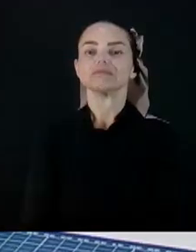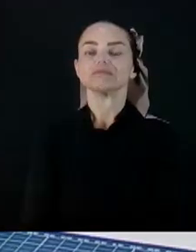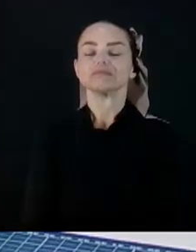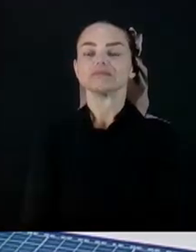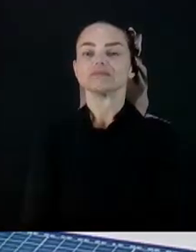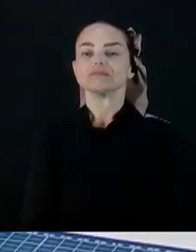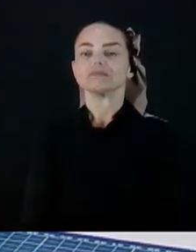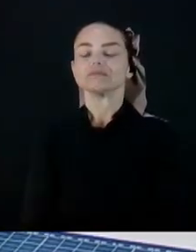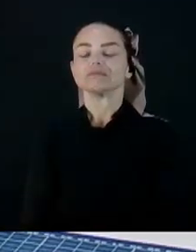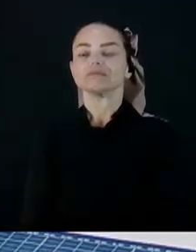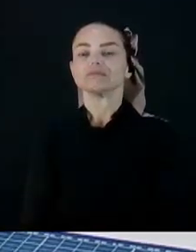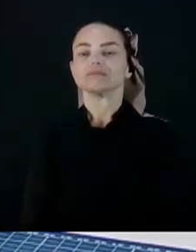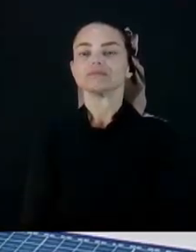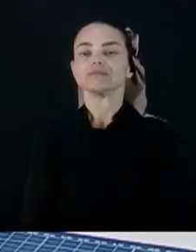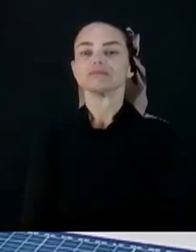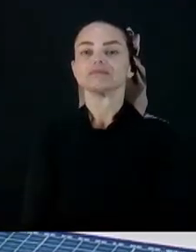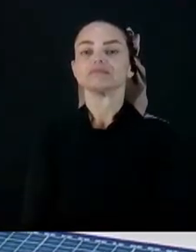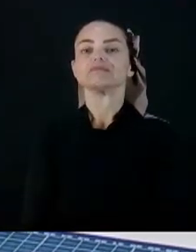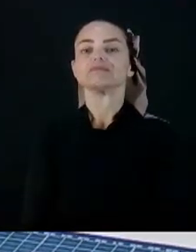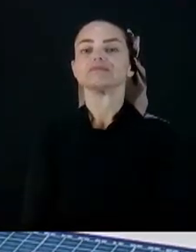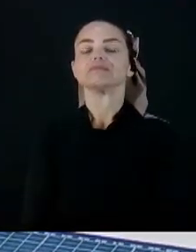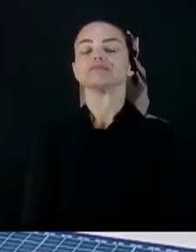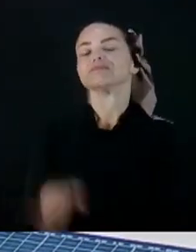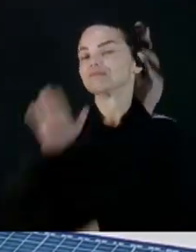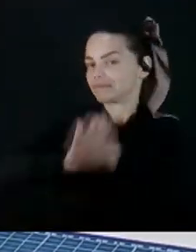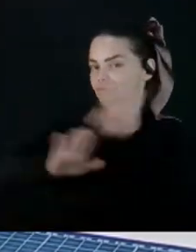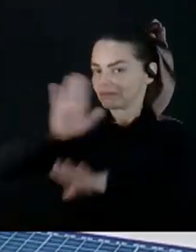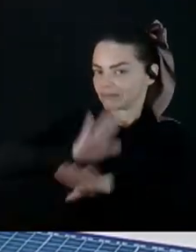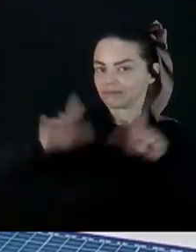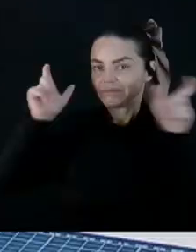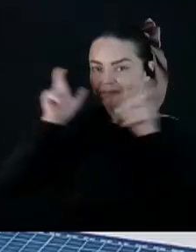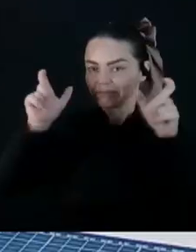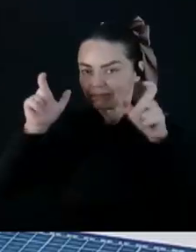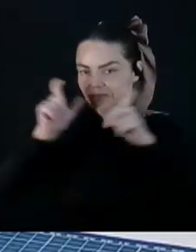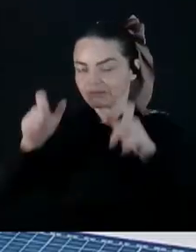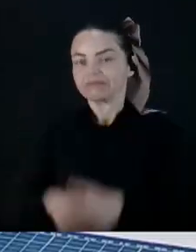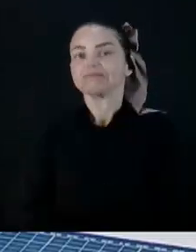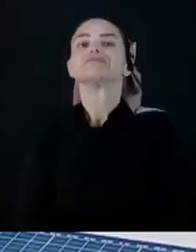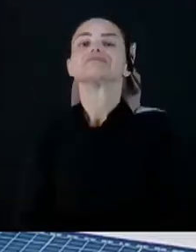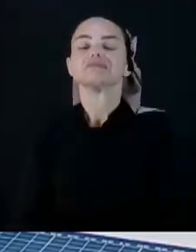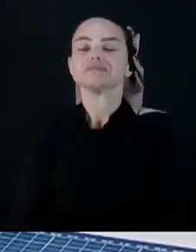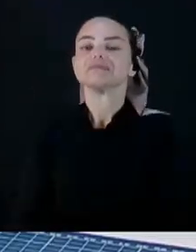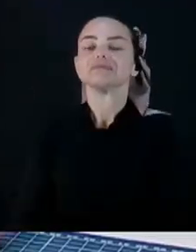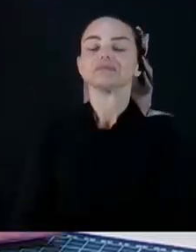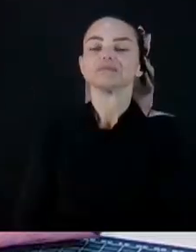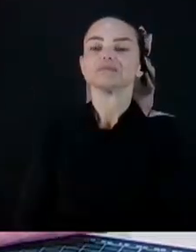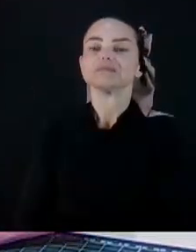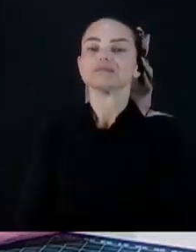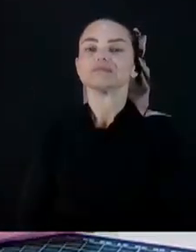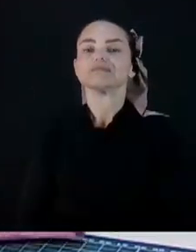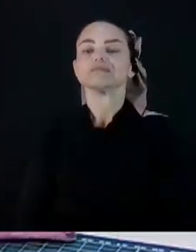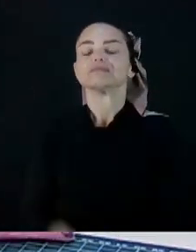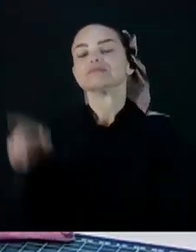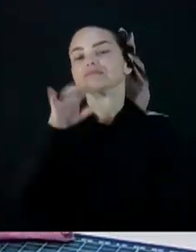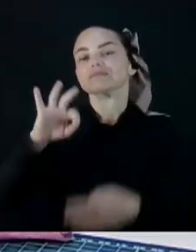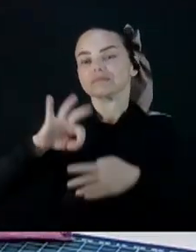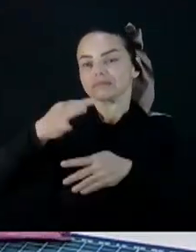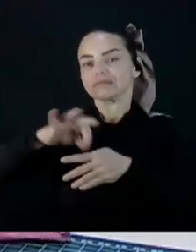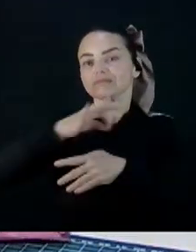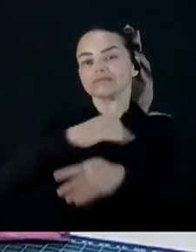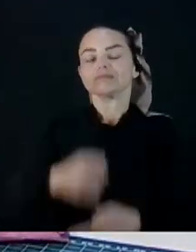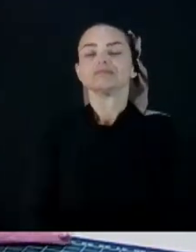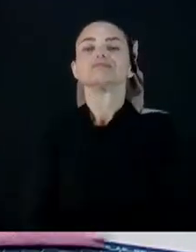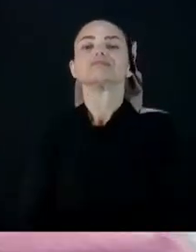Então nessa parte tem que ter um pouquinho mais de cuidado? Tem um pouquinho mais de cuidado, né? Usem a linha da cor, olha, aqui eu tô usando